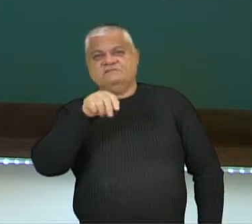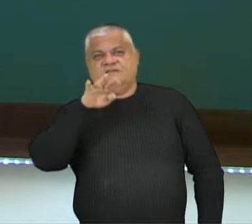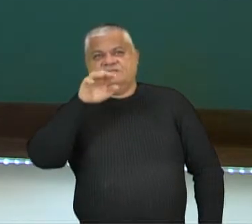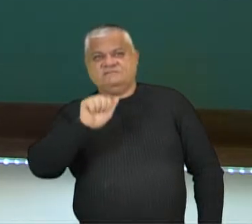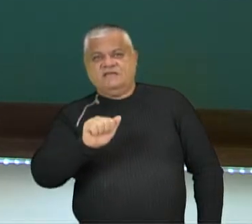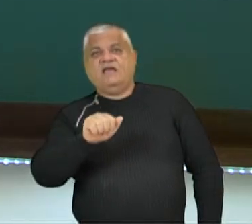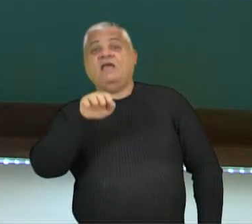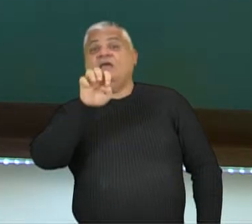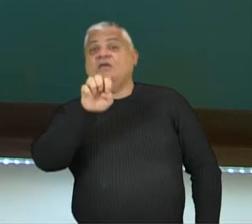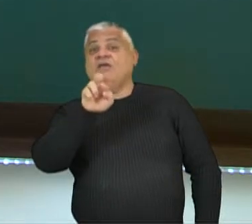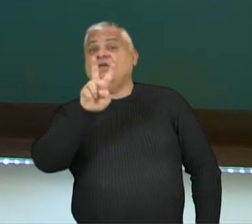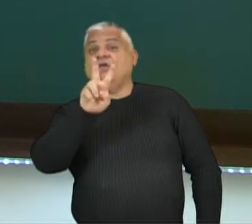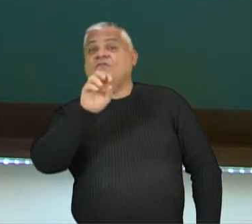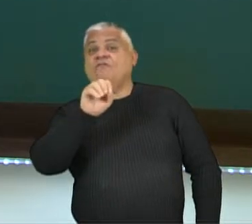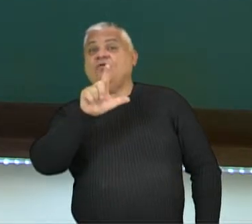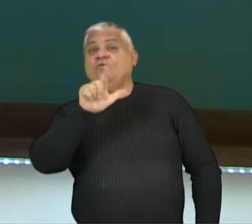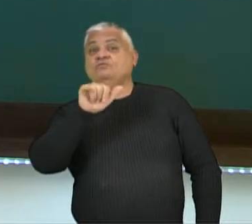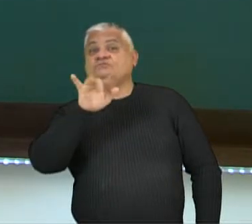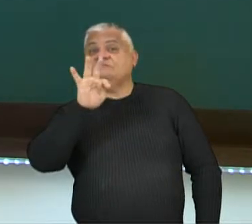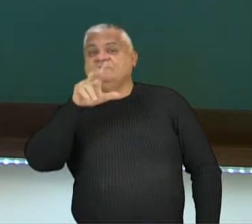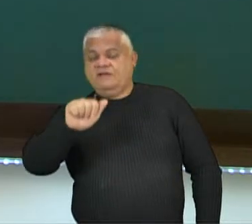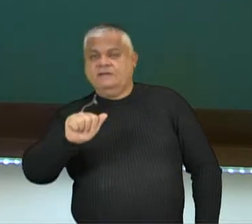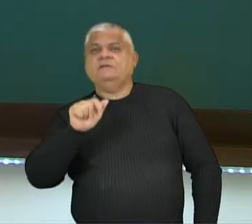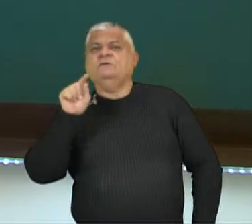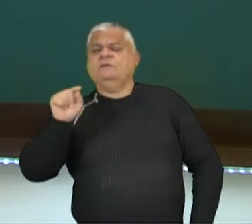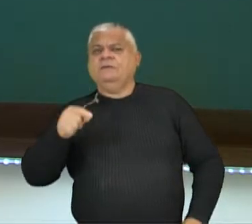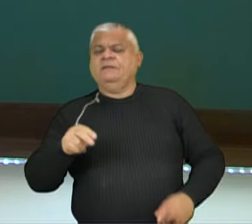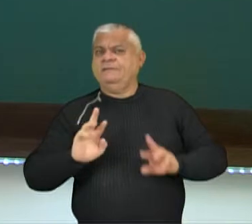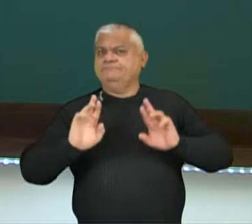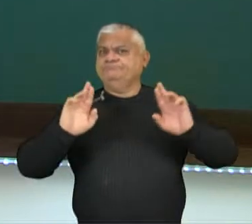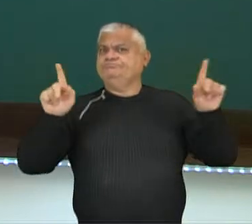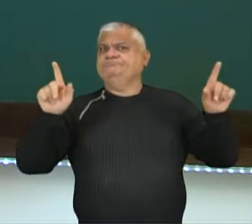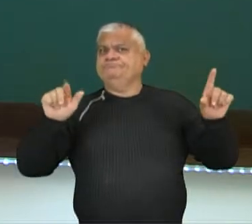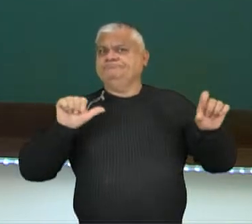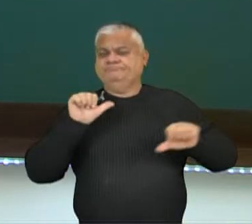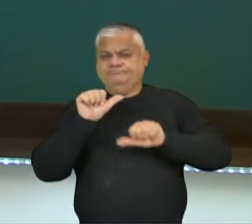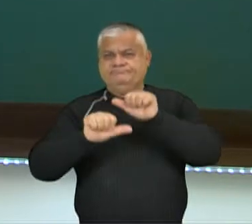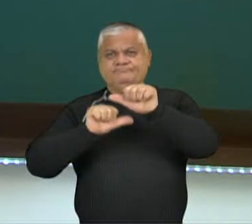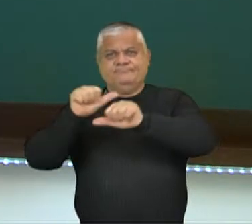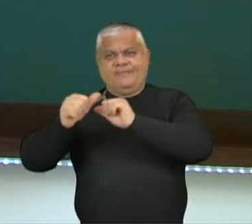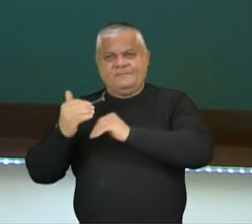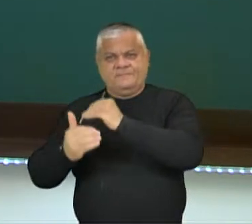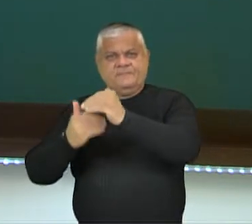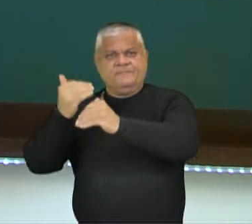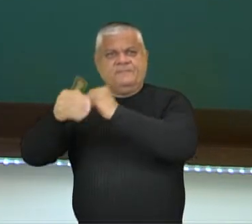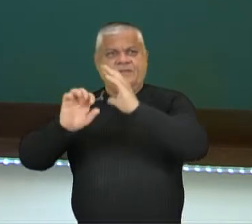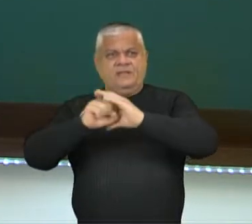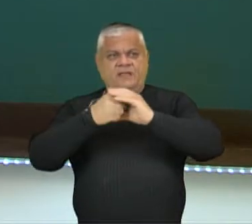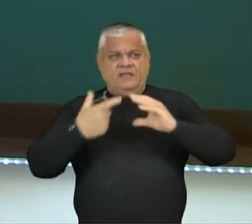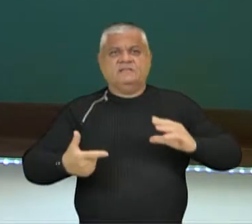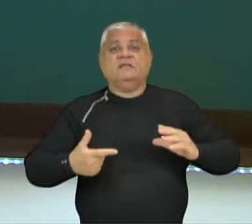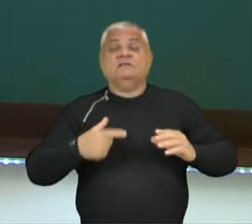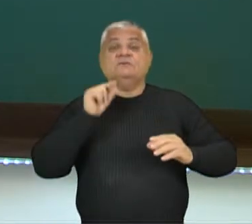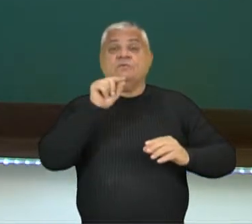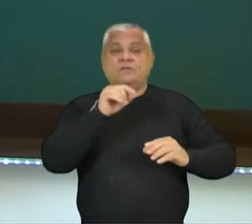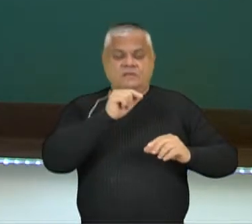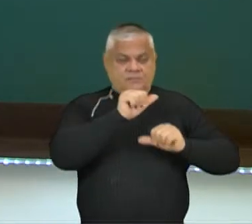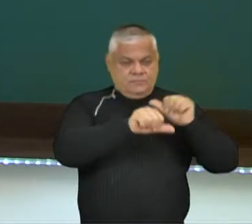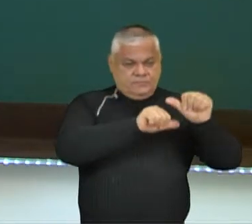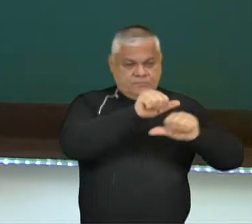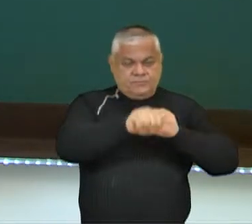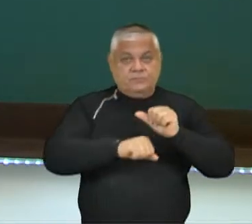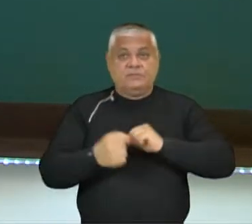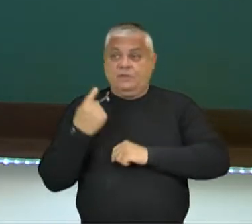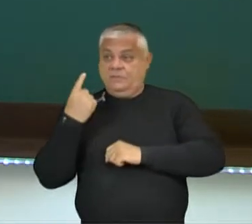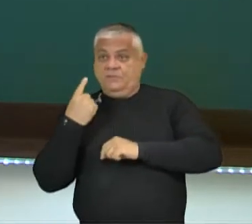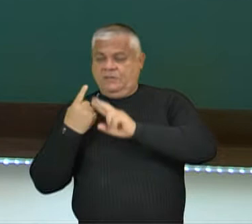comum, isso mostra uma divergência evolutiva. Eles divergem, características a partir do ancestral